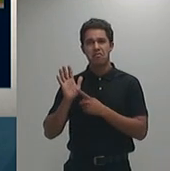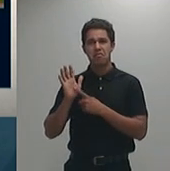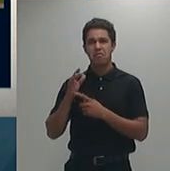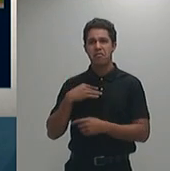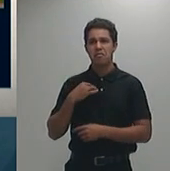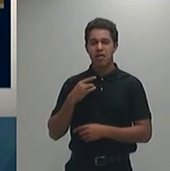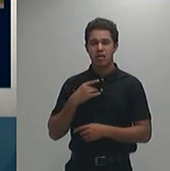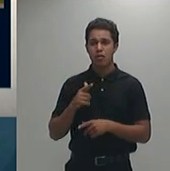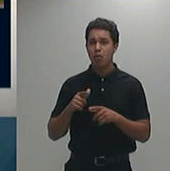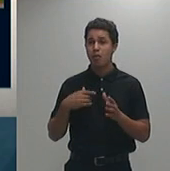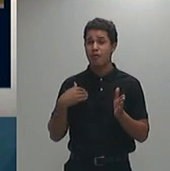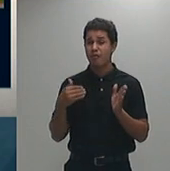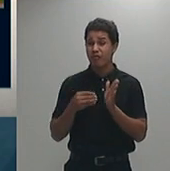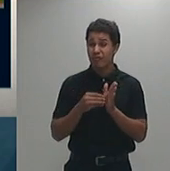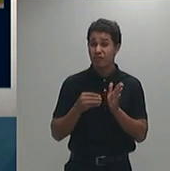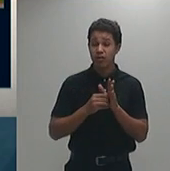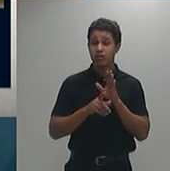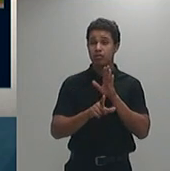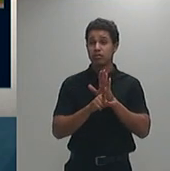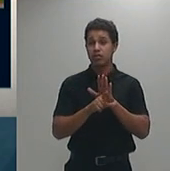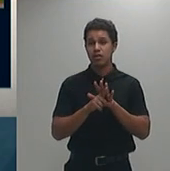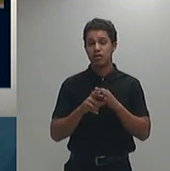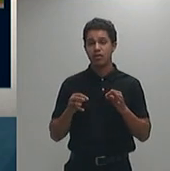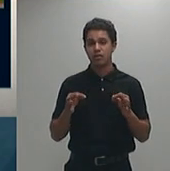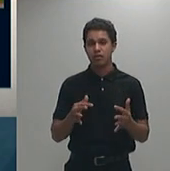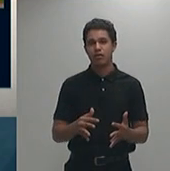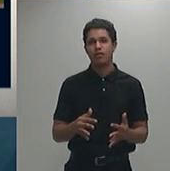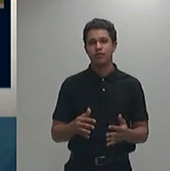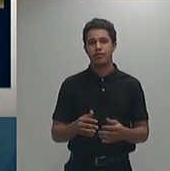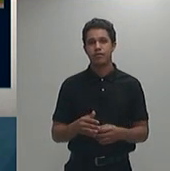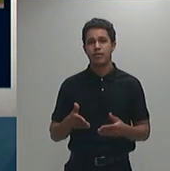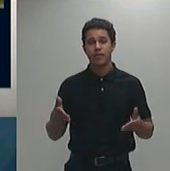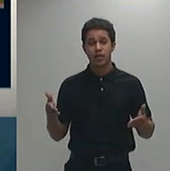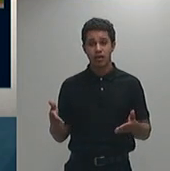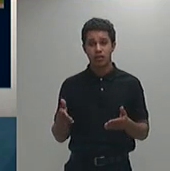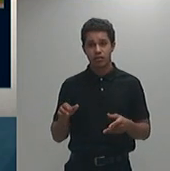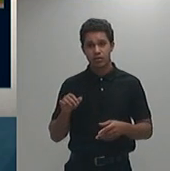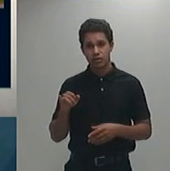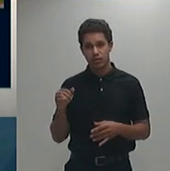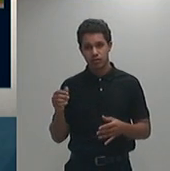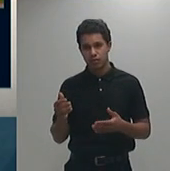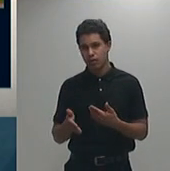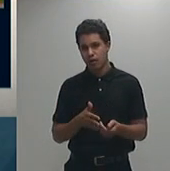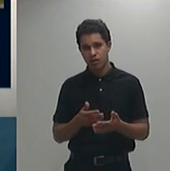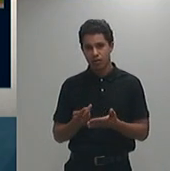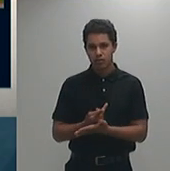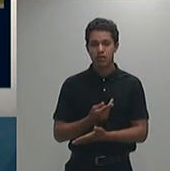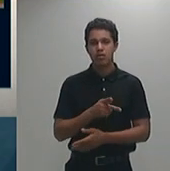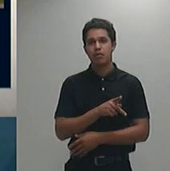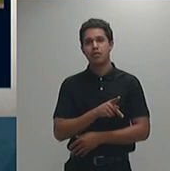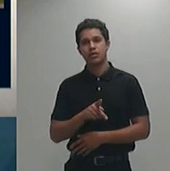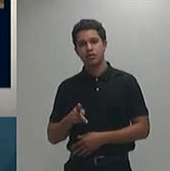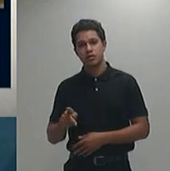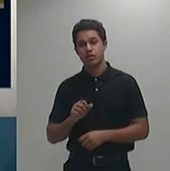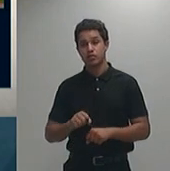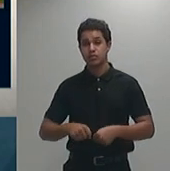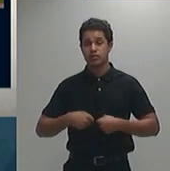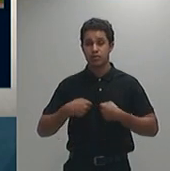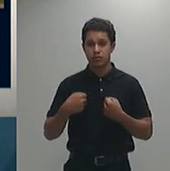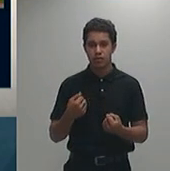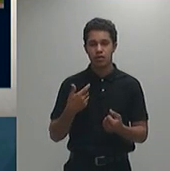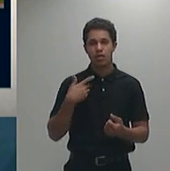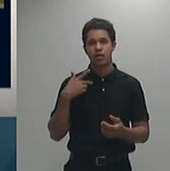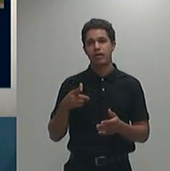ilegitimidade passiva agora se por ventura Presidente superada a preliminar de